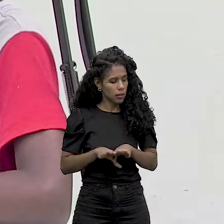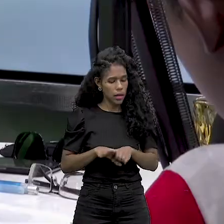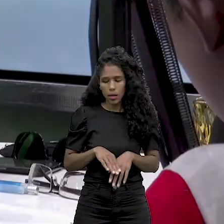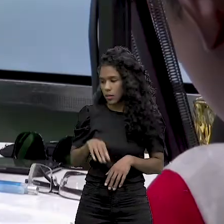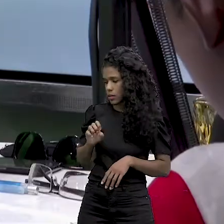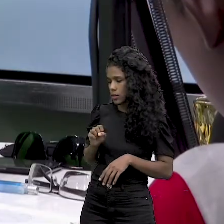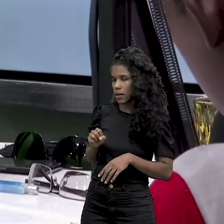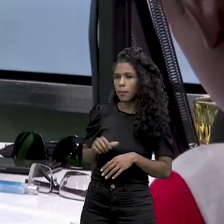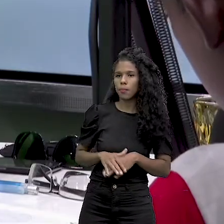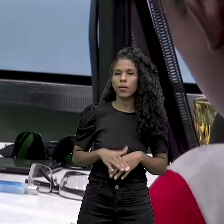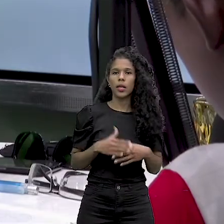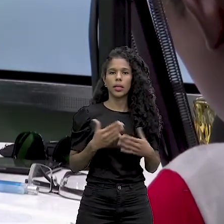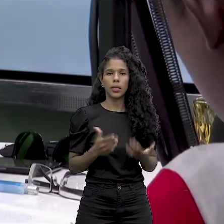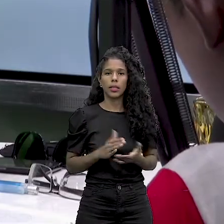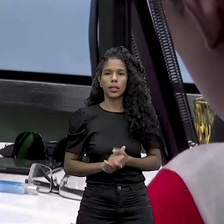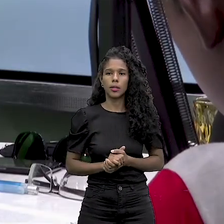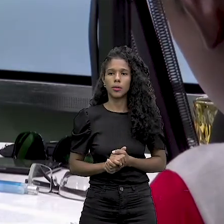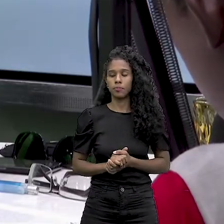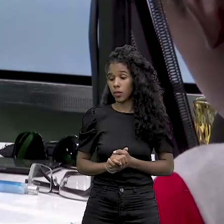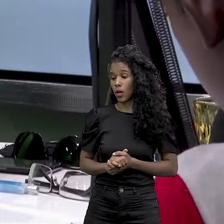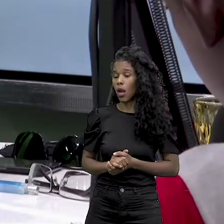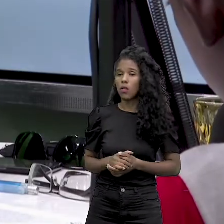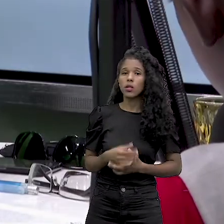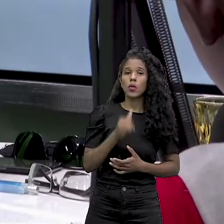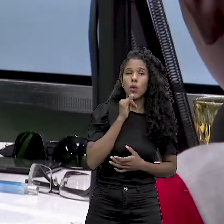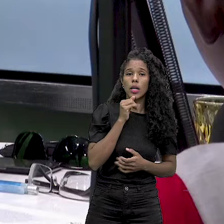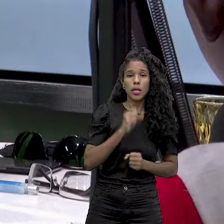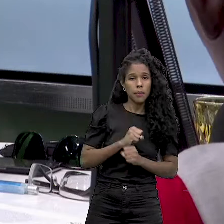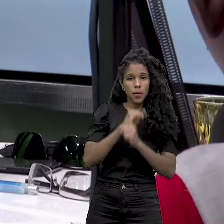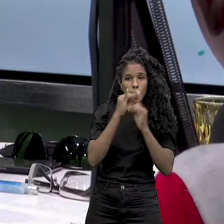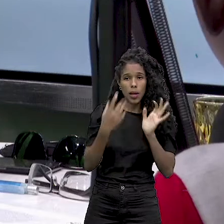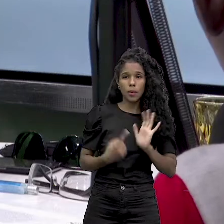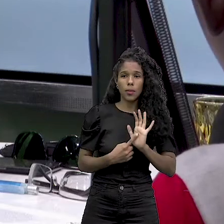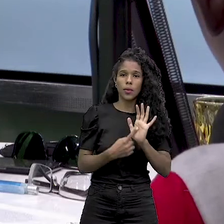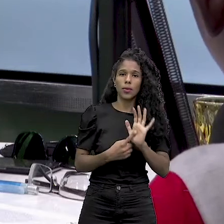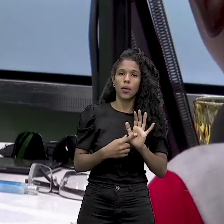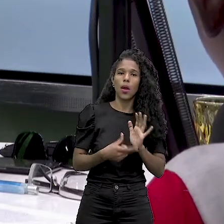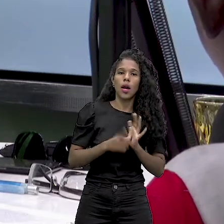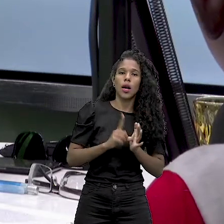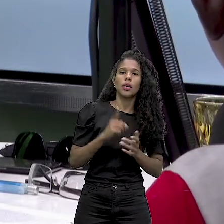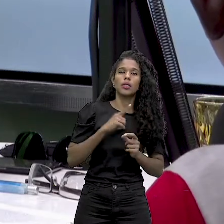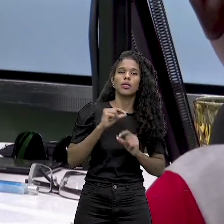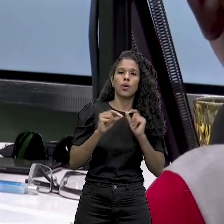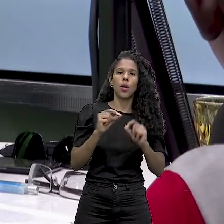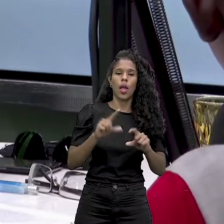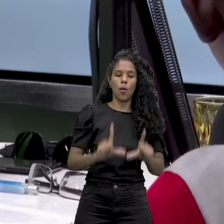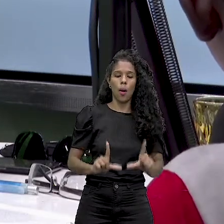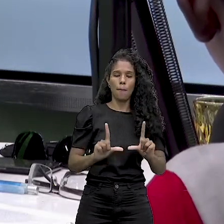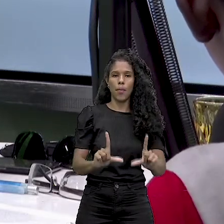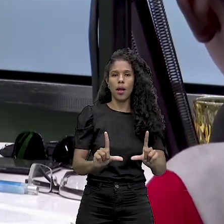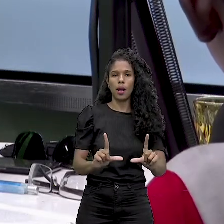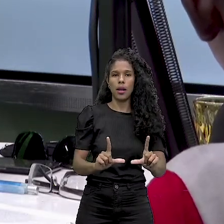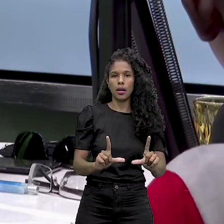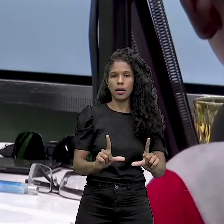aí dá um exemplo bem claro. Você tem, antes as nossas placas eram cinza com o nome de cada cidade. Agora não, você tem uma placa, é o mesmo modelo de placa que